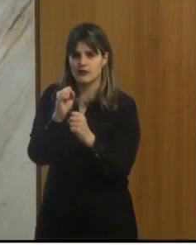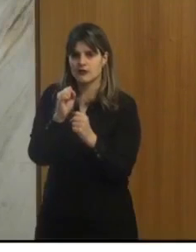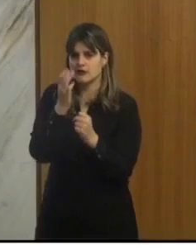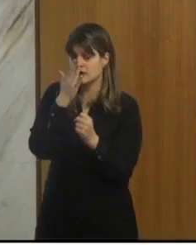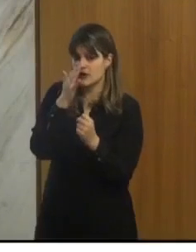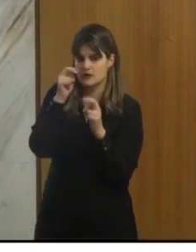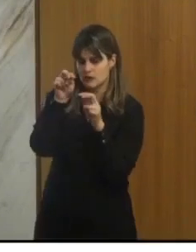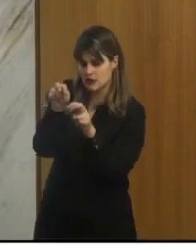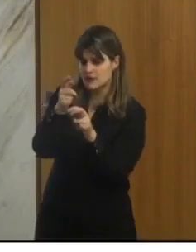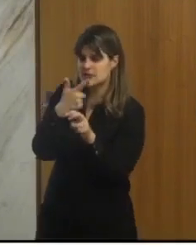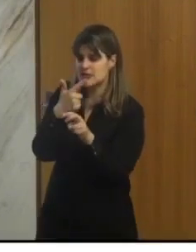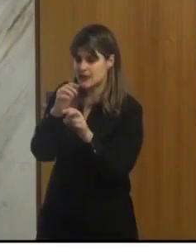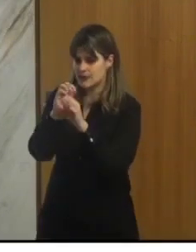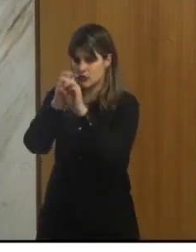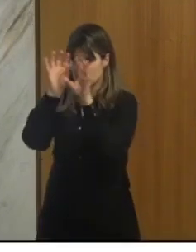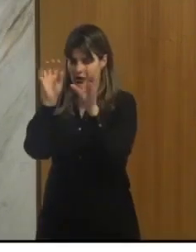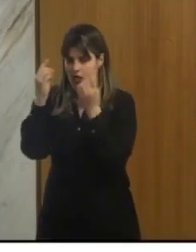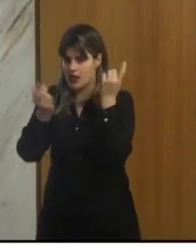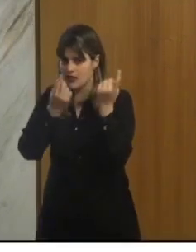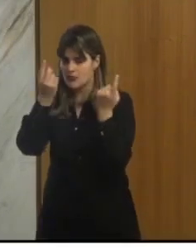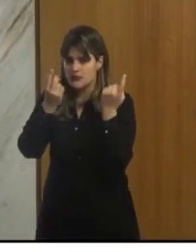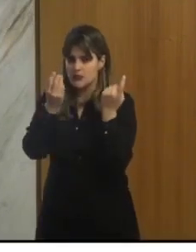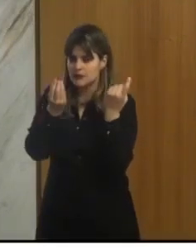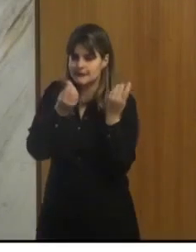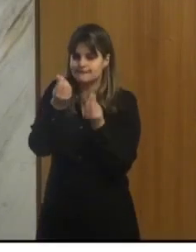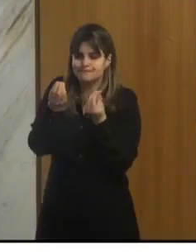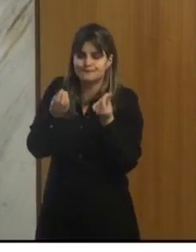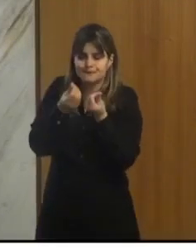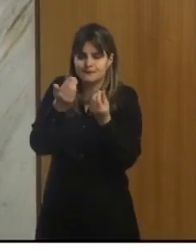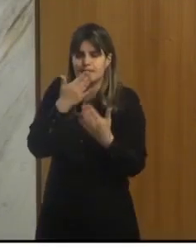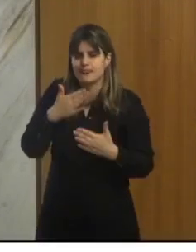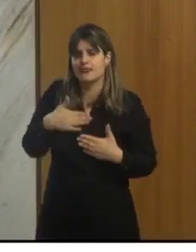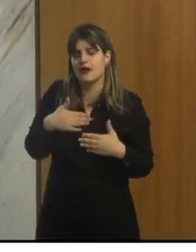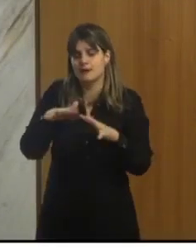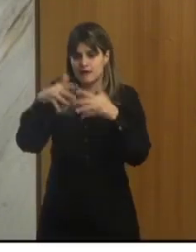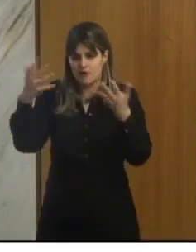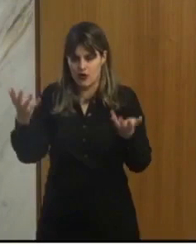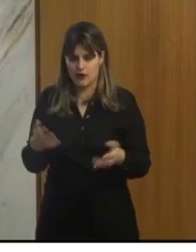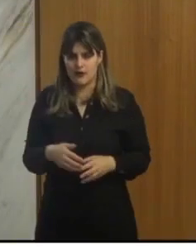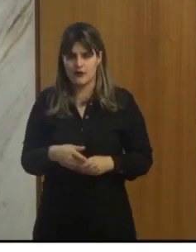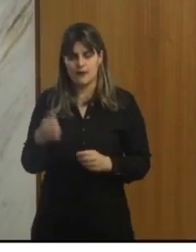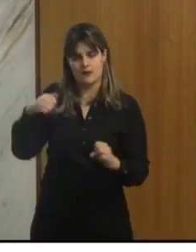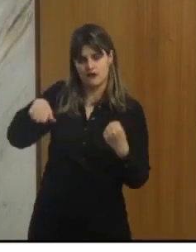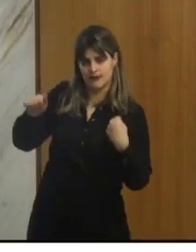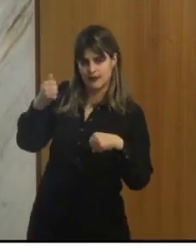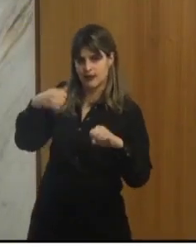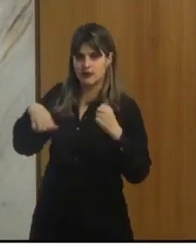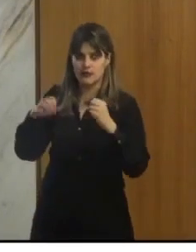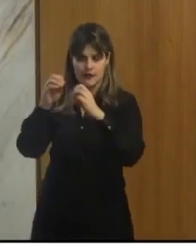olharmos, percebemos que alguma coisa nos transporta para fora. o movimento e a